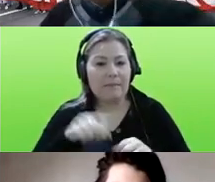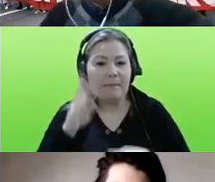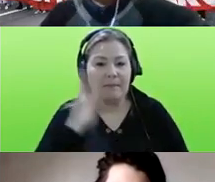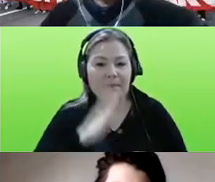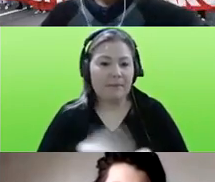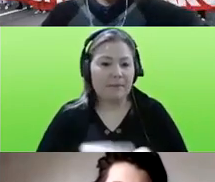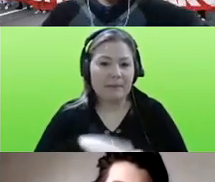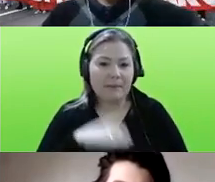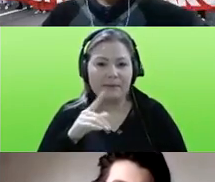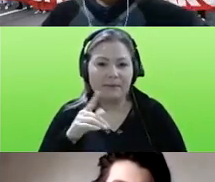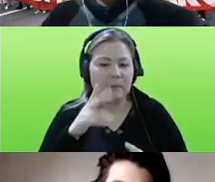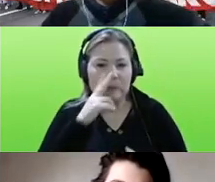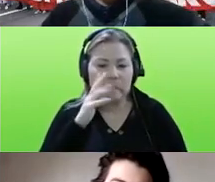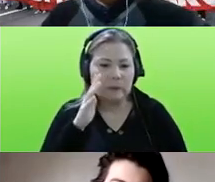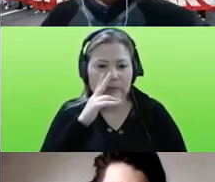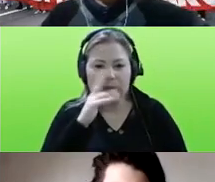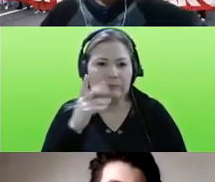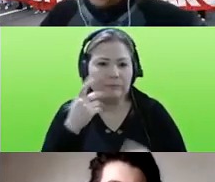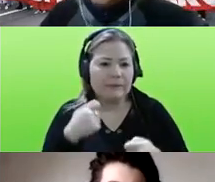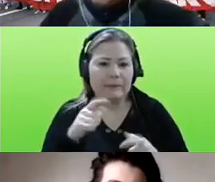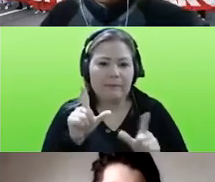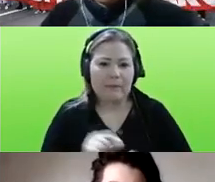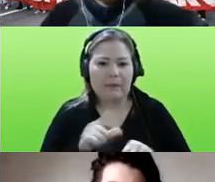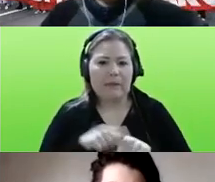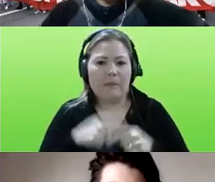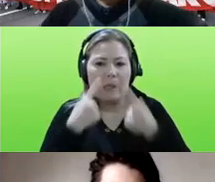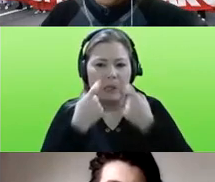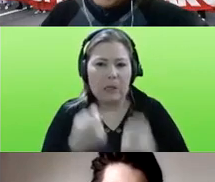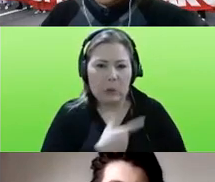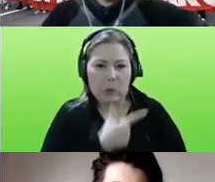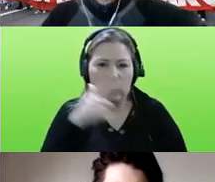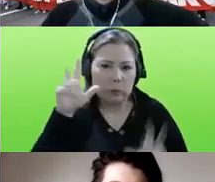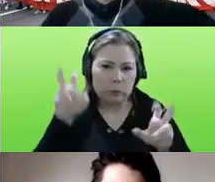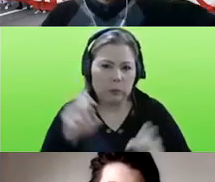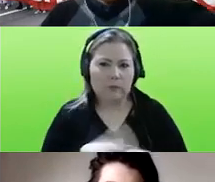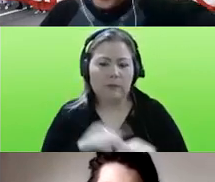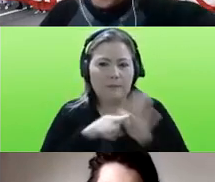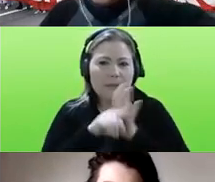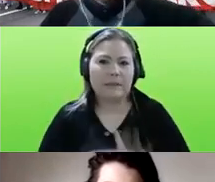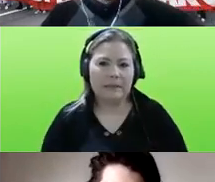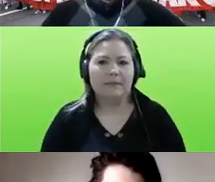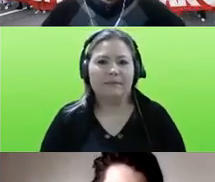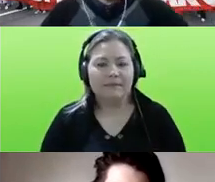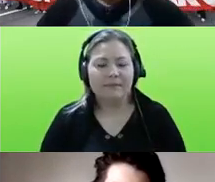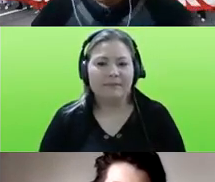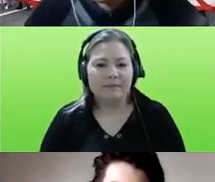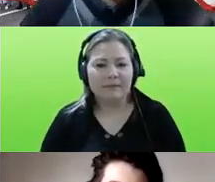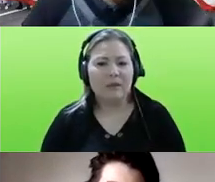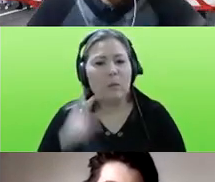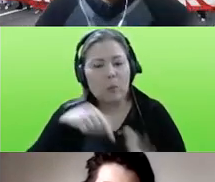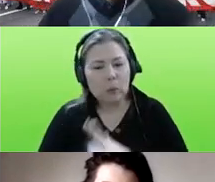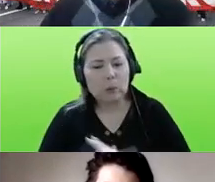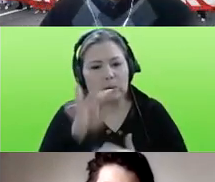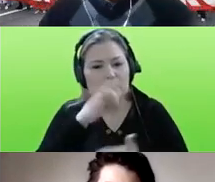sendo pressionado por interesses outros, além da pesquisa, não é? Do aprofundamento